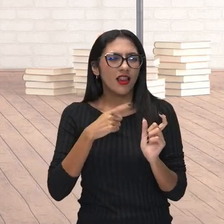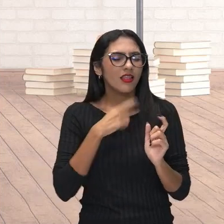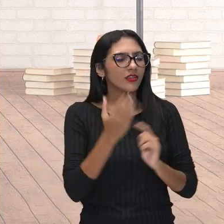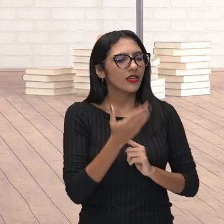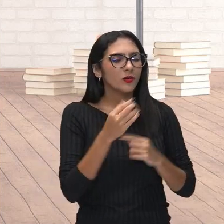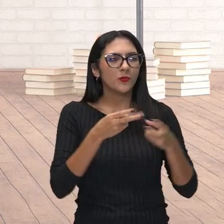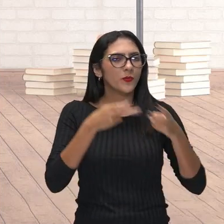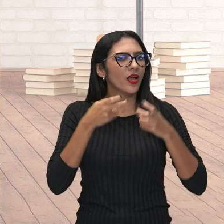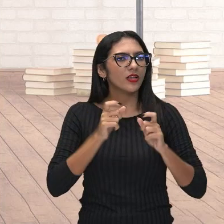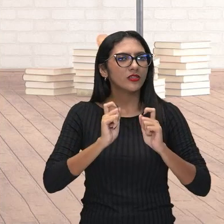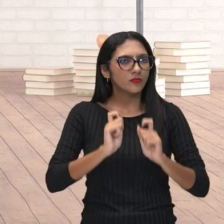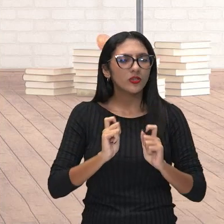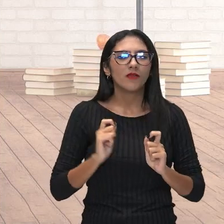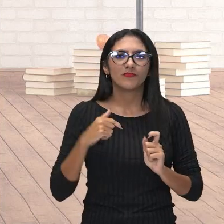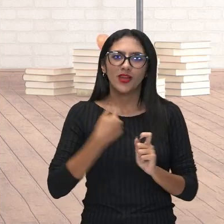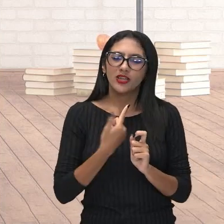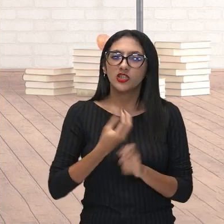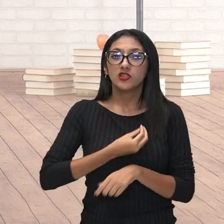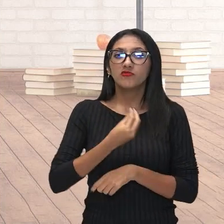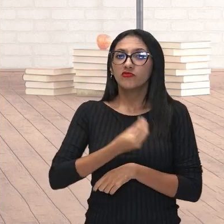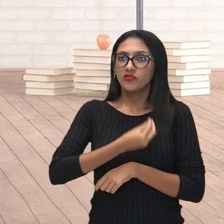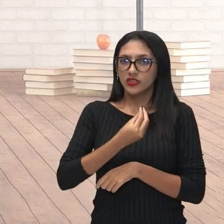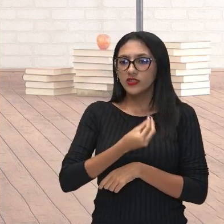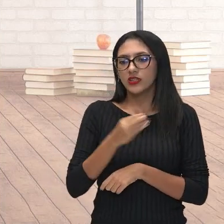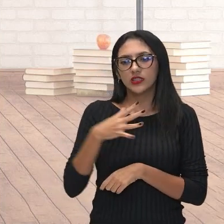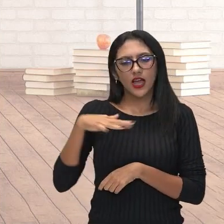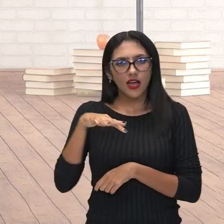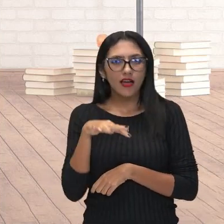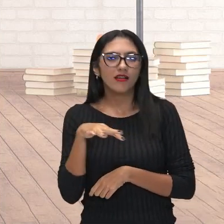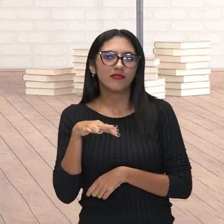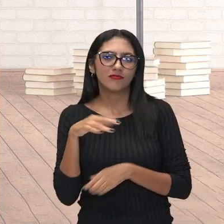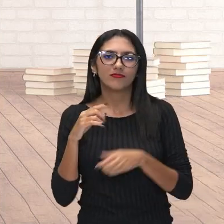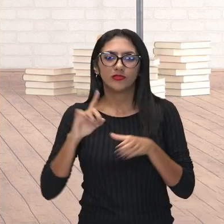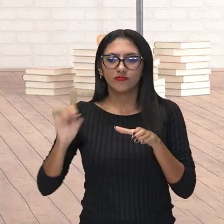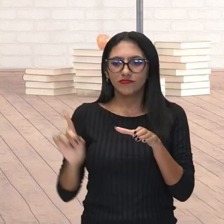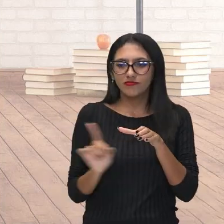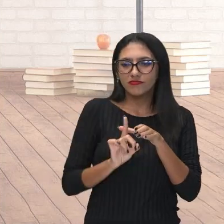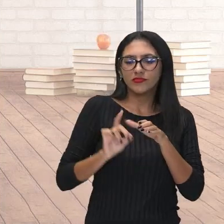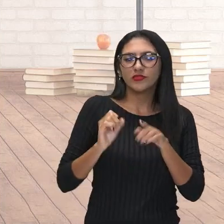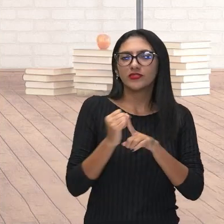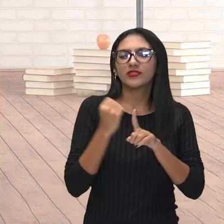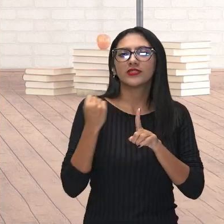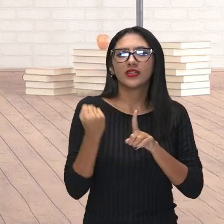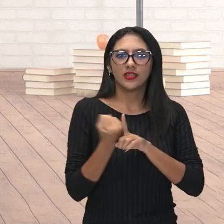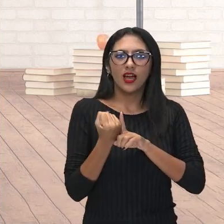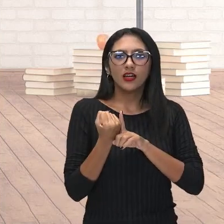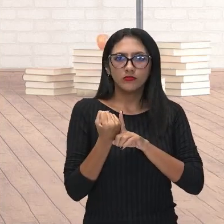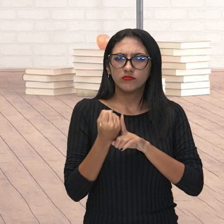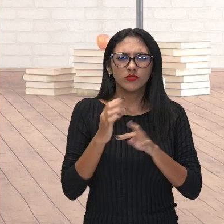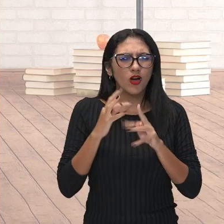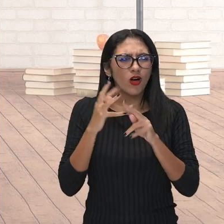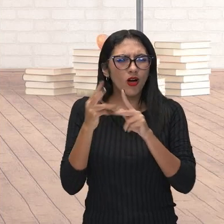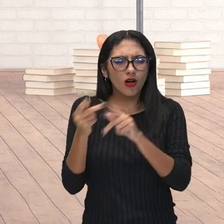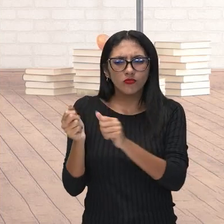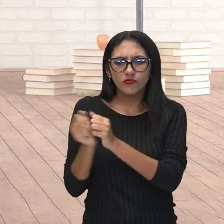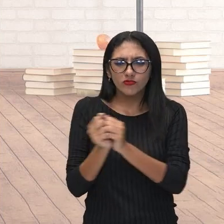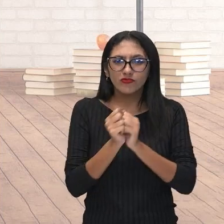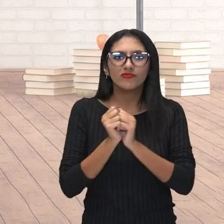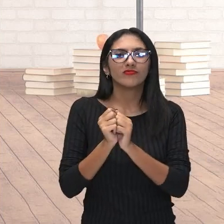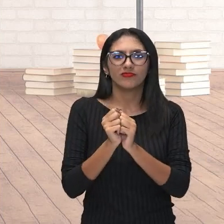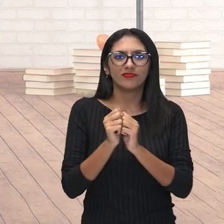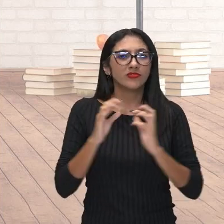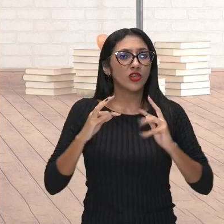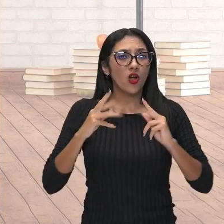de que nós vivemos no meio de outros. E eu sou porque nós somos. A gente está